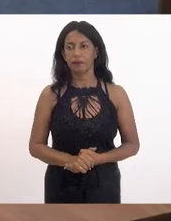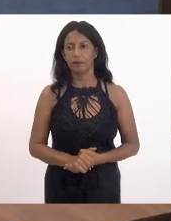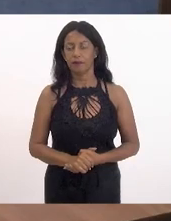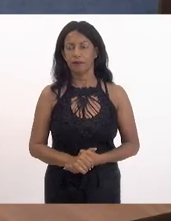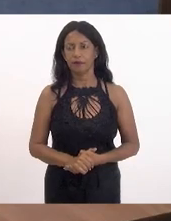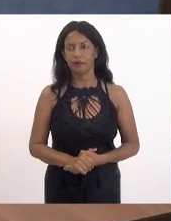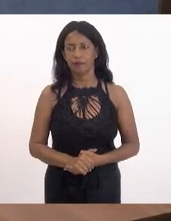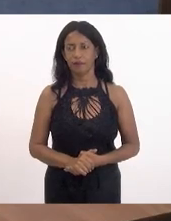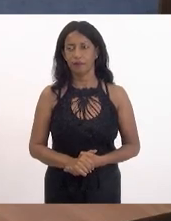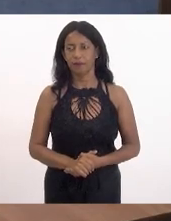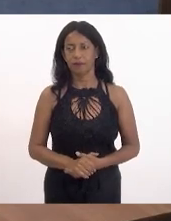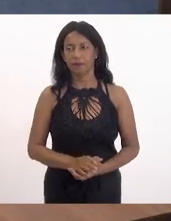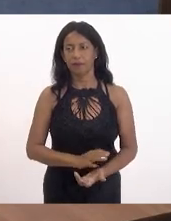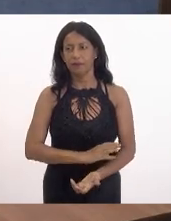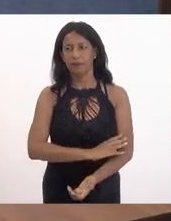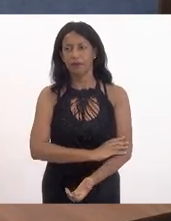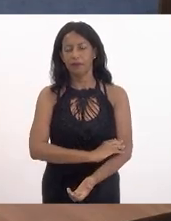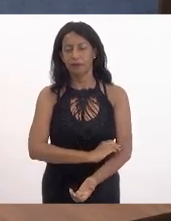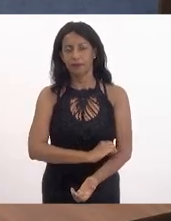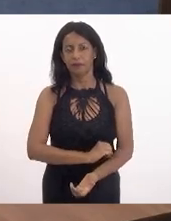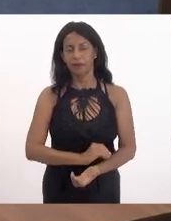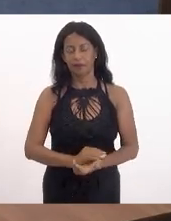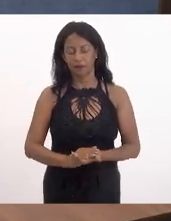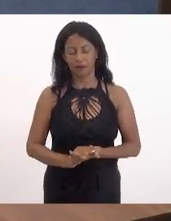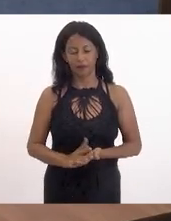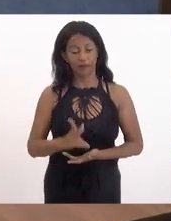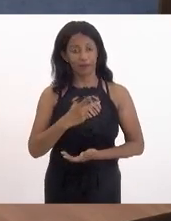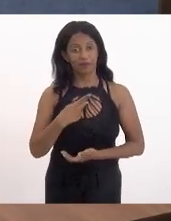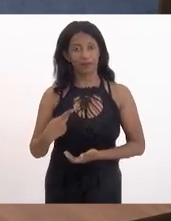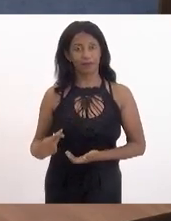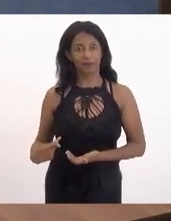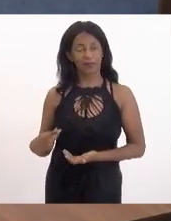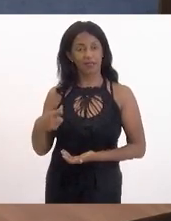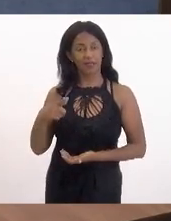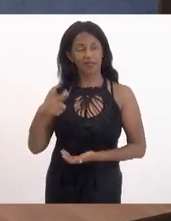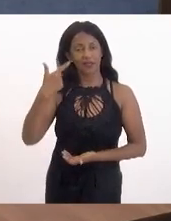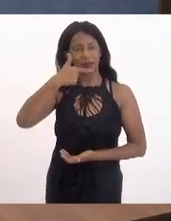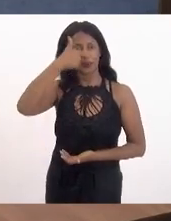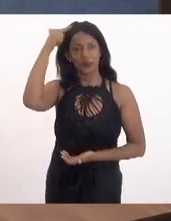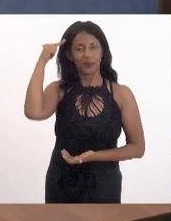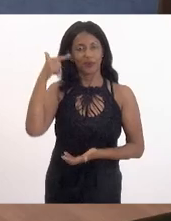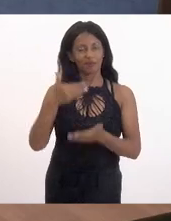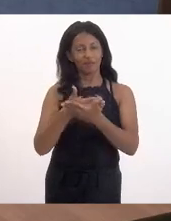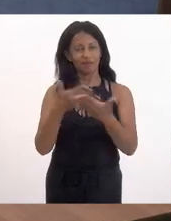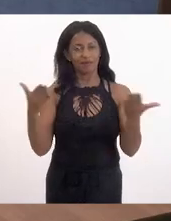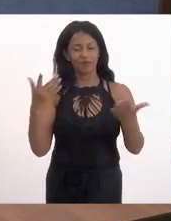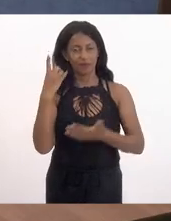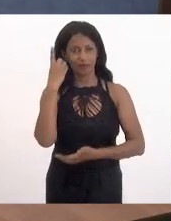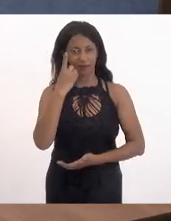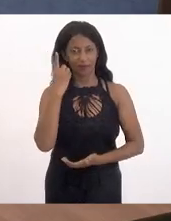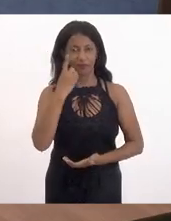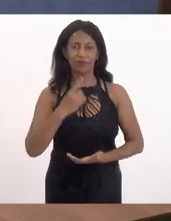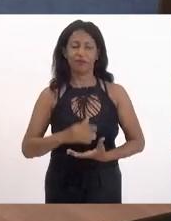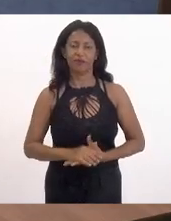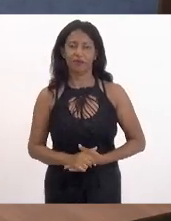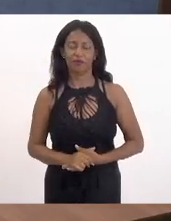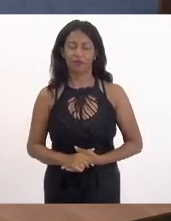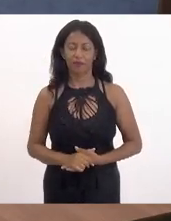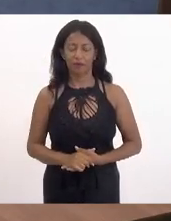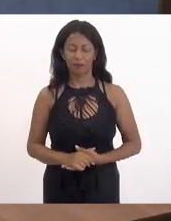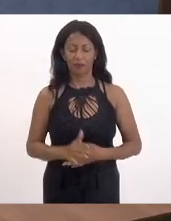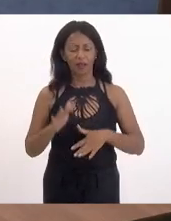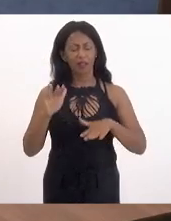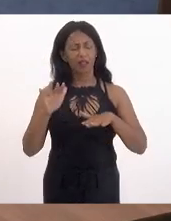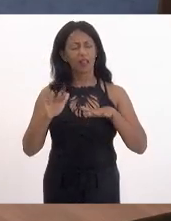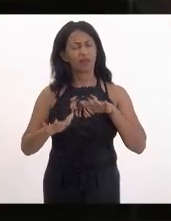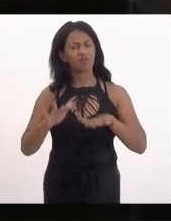o presidente Municipal seus deputados e e às